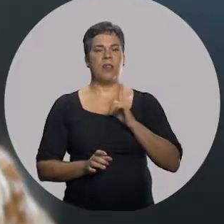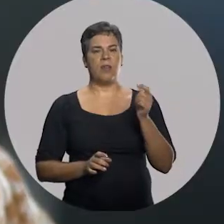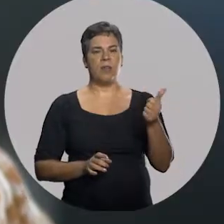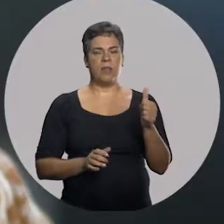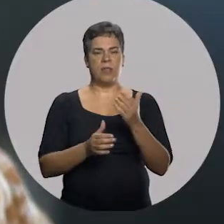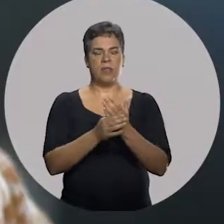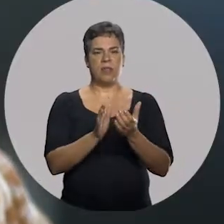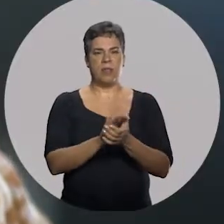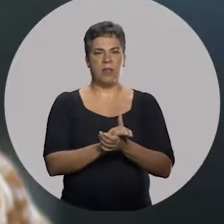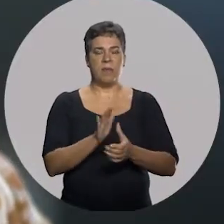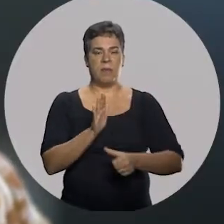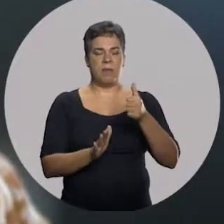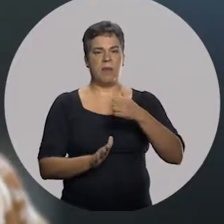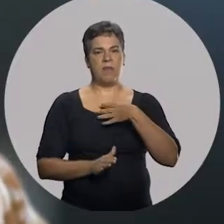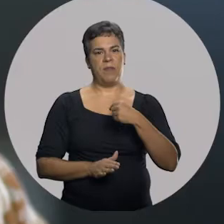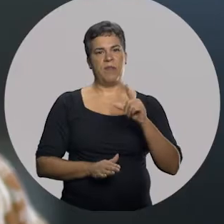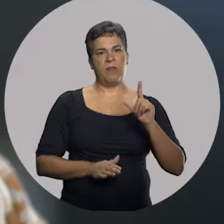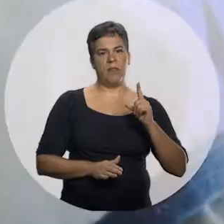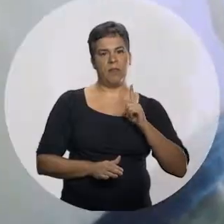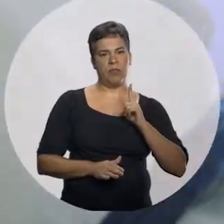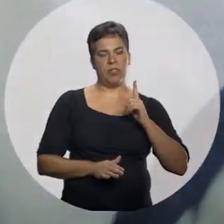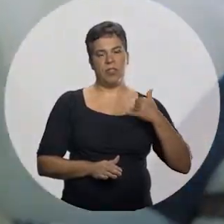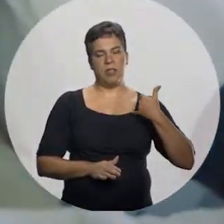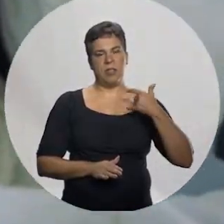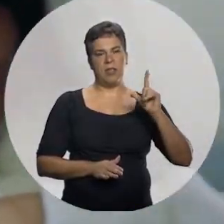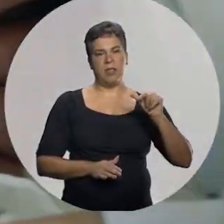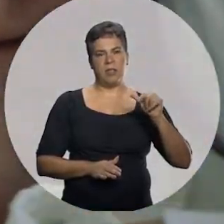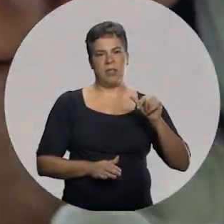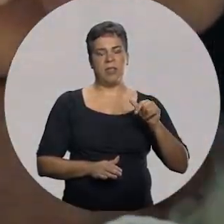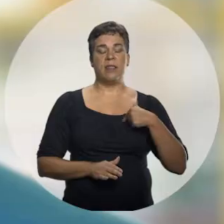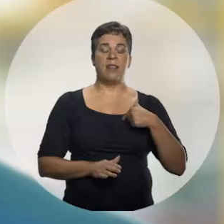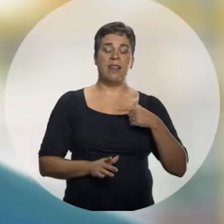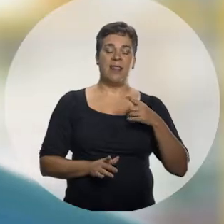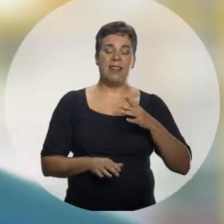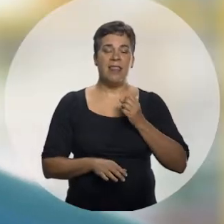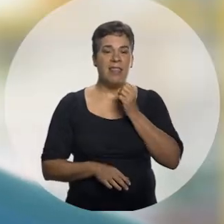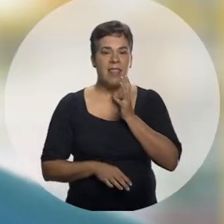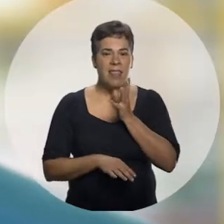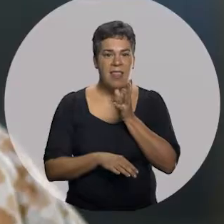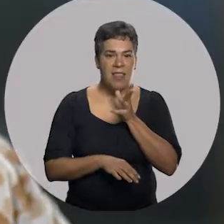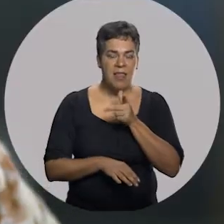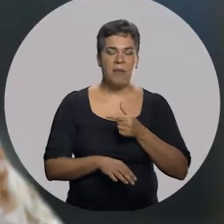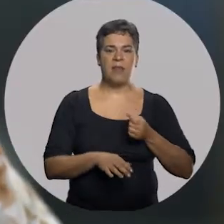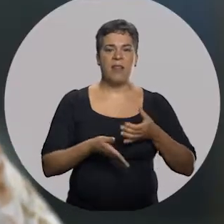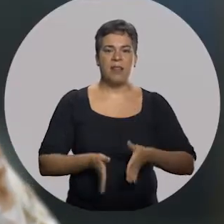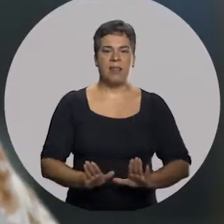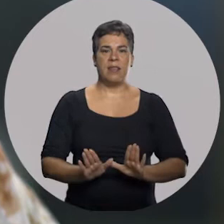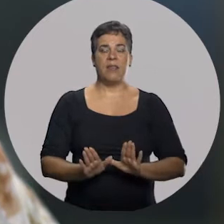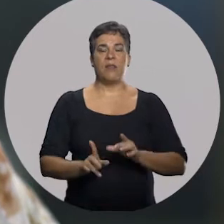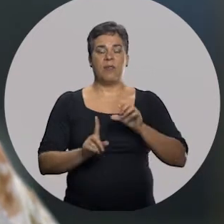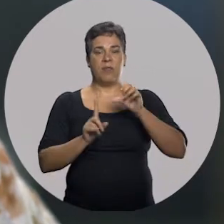de casada, meu primeiro filho eu tive com 17 anos. Ele passou de dia de ter. Quando ter os